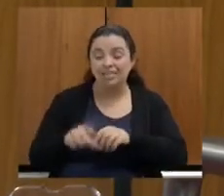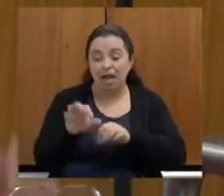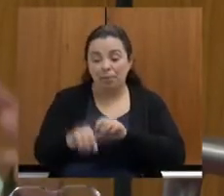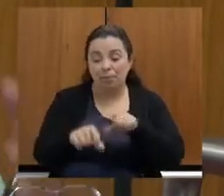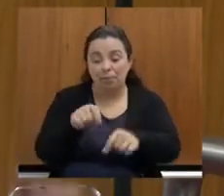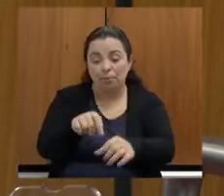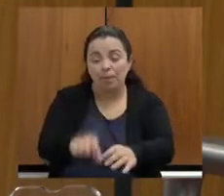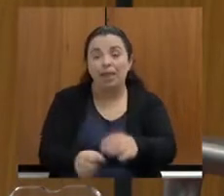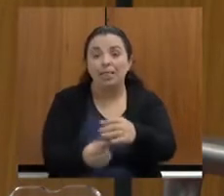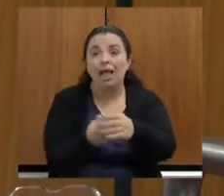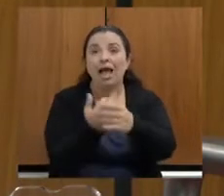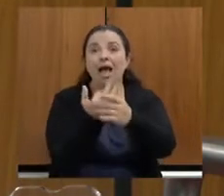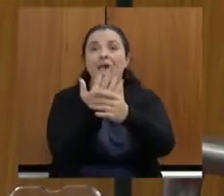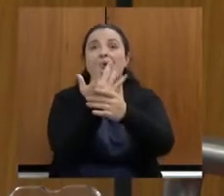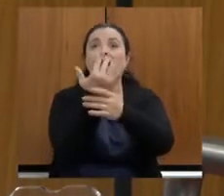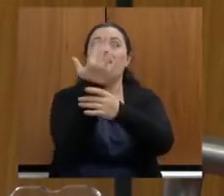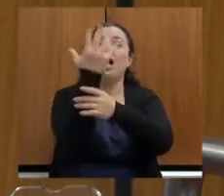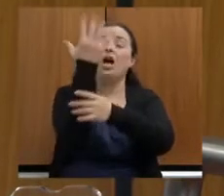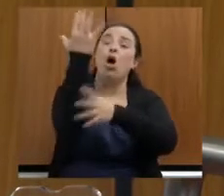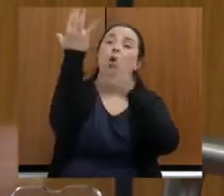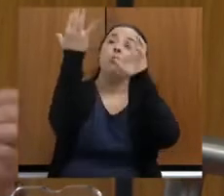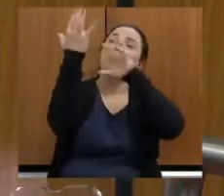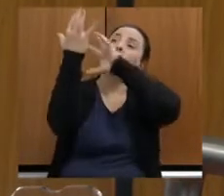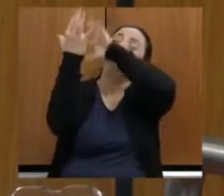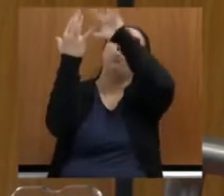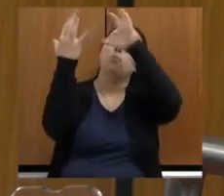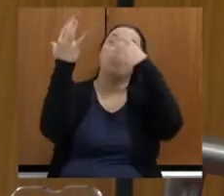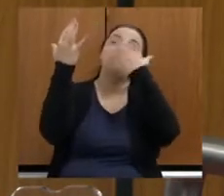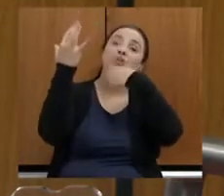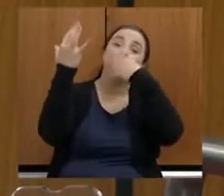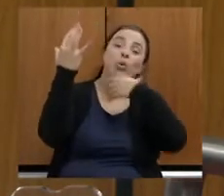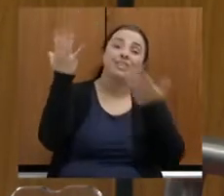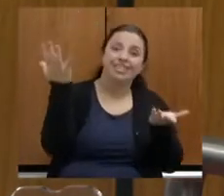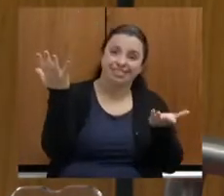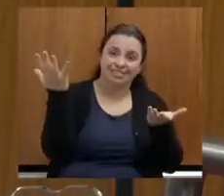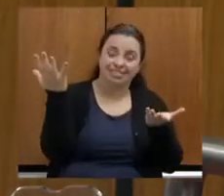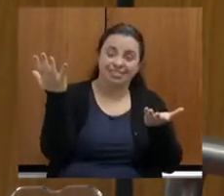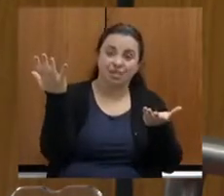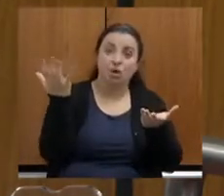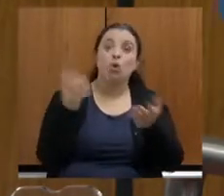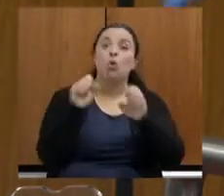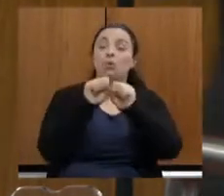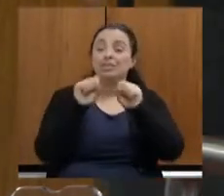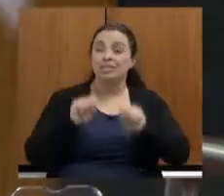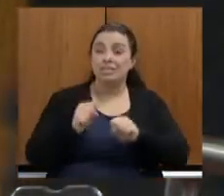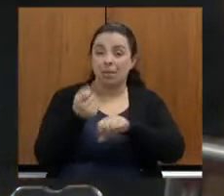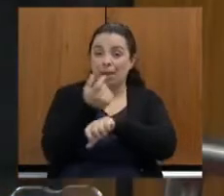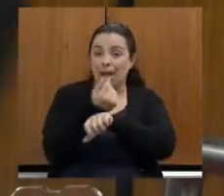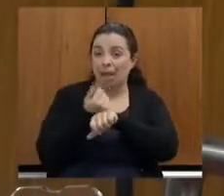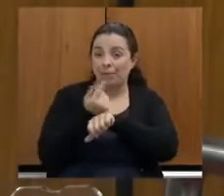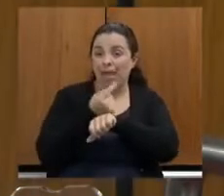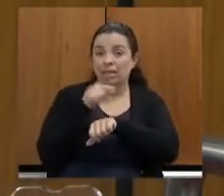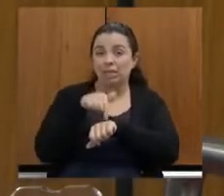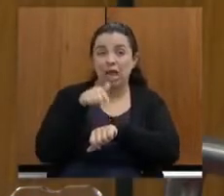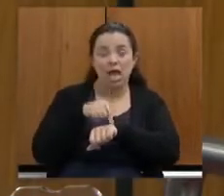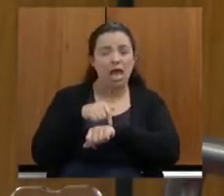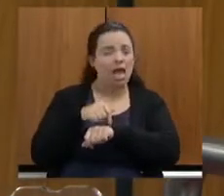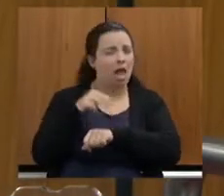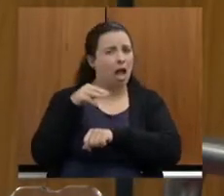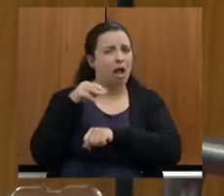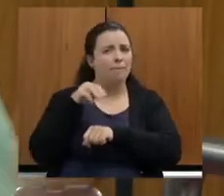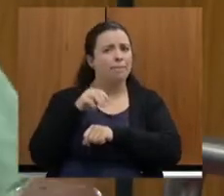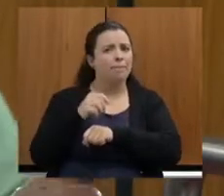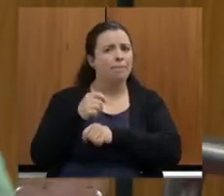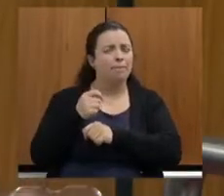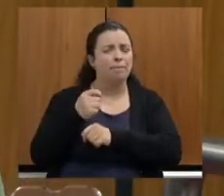numa árvore que vai dar um monte de frutos o sistema capitalista ele é covarde porque ele ensina que é